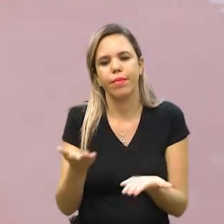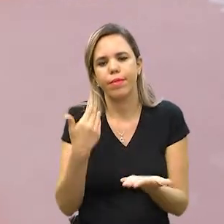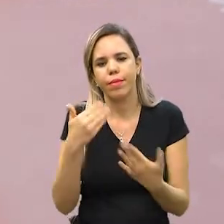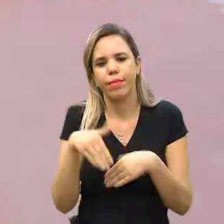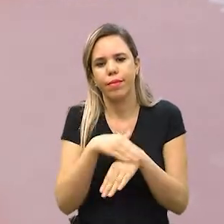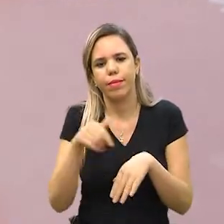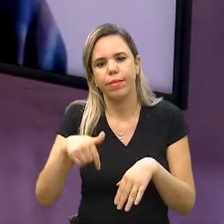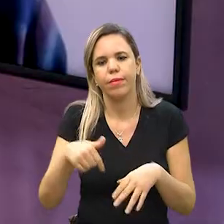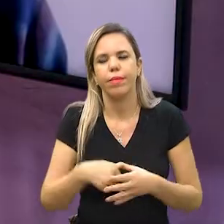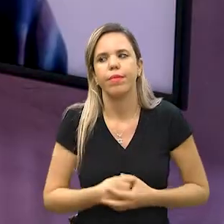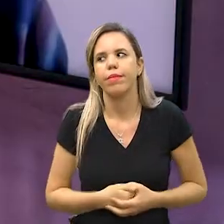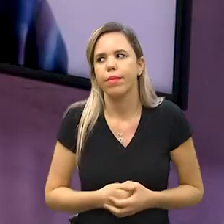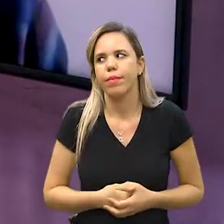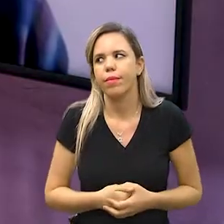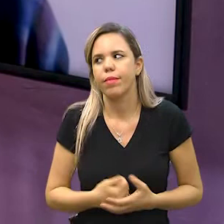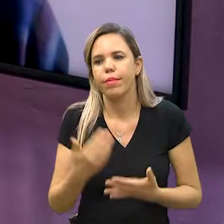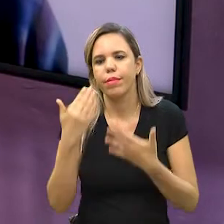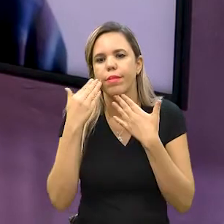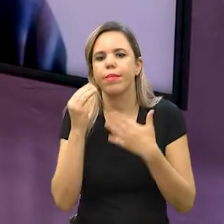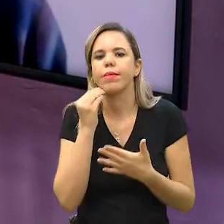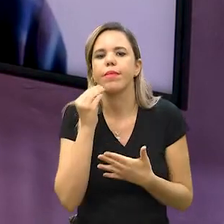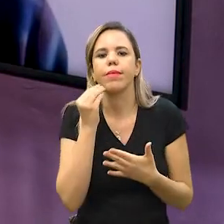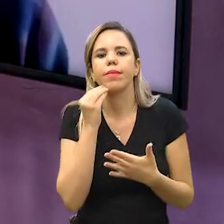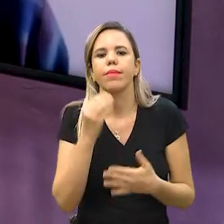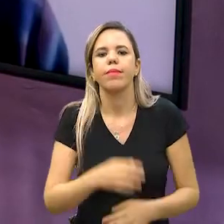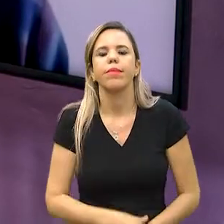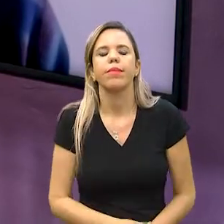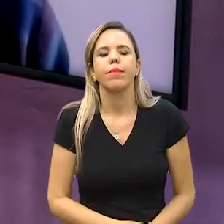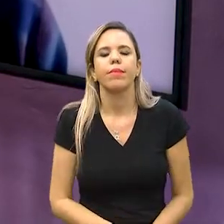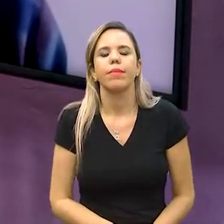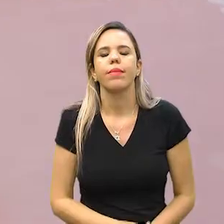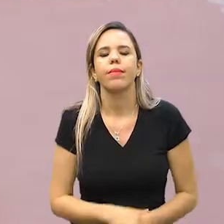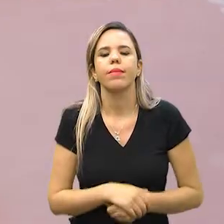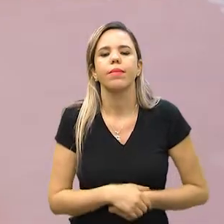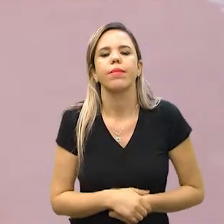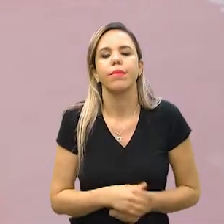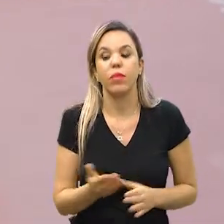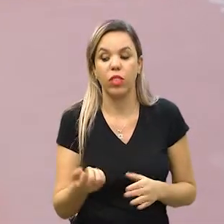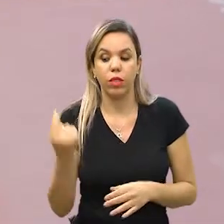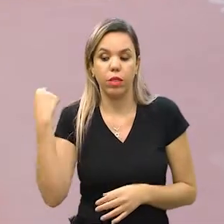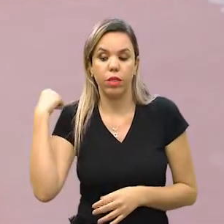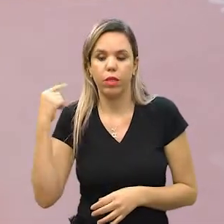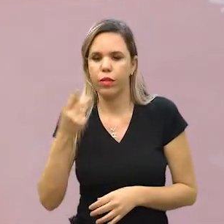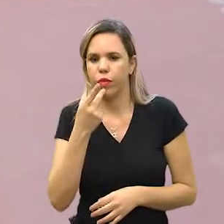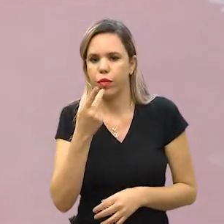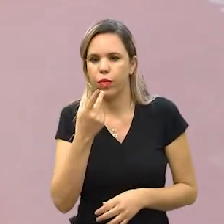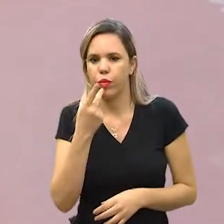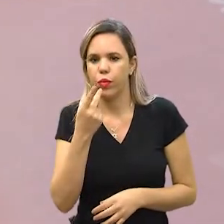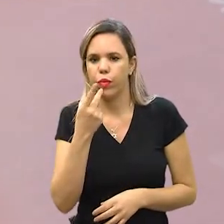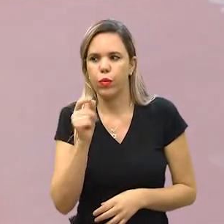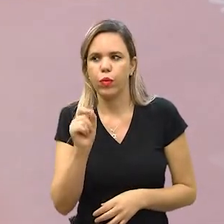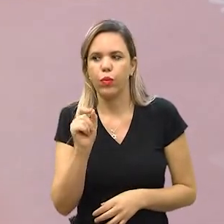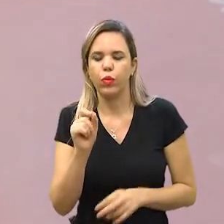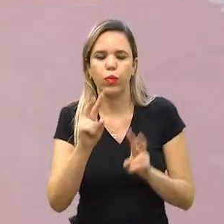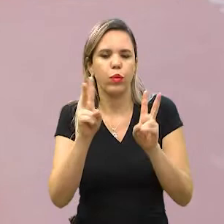e falar com a nossa equipe. Eu que agradeço a oportunidade. Doutor, no bloco anterior o senhor estava falando aí sobre